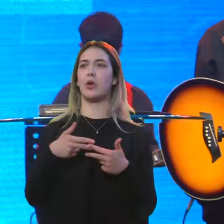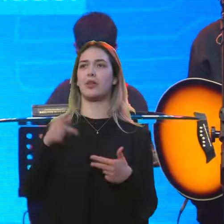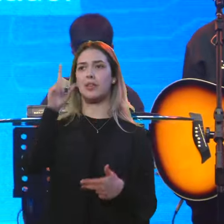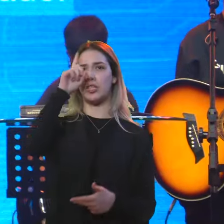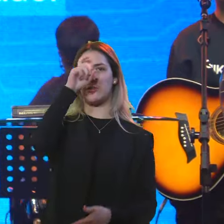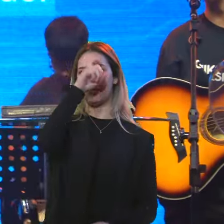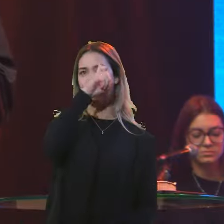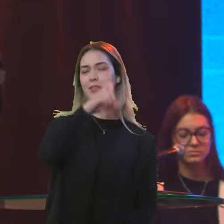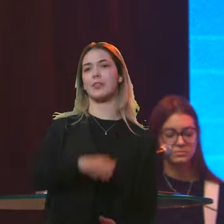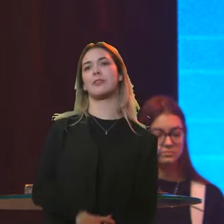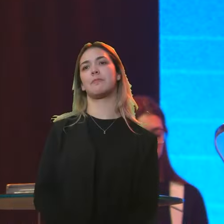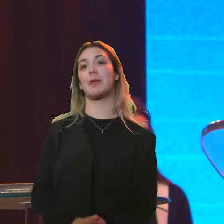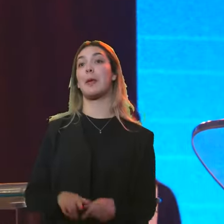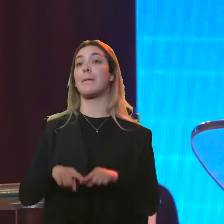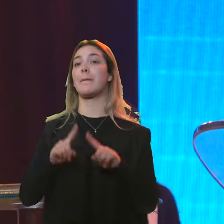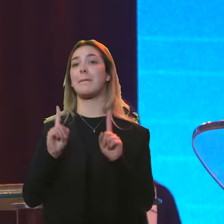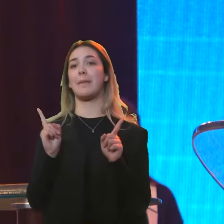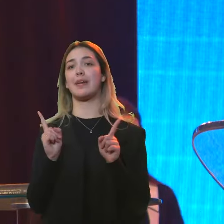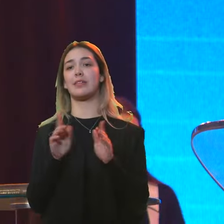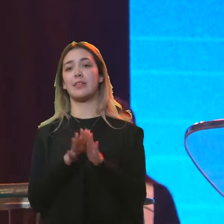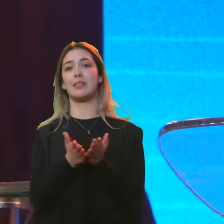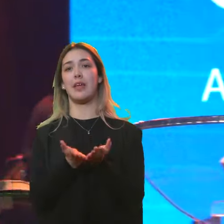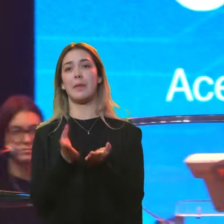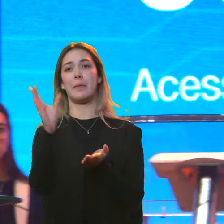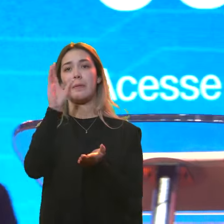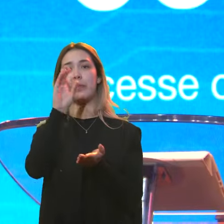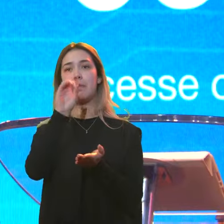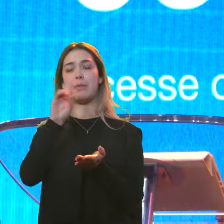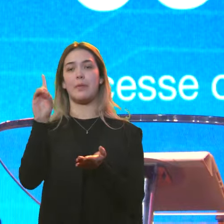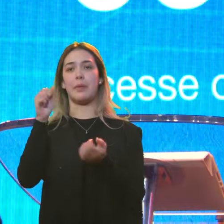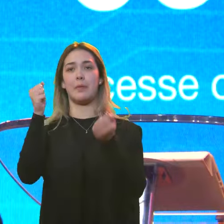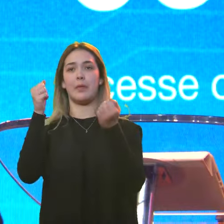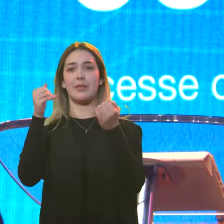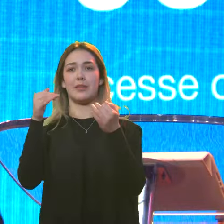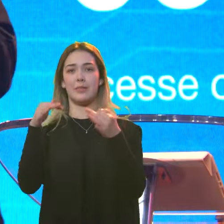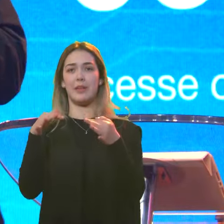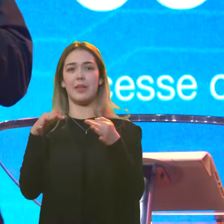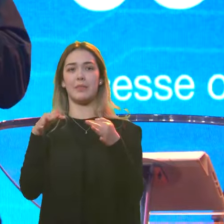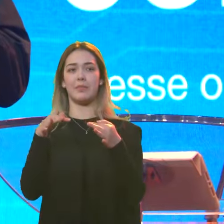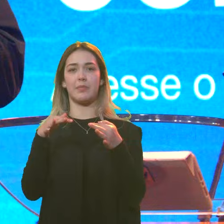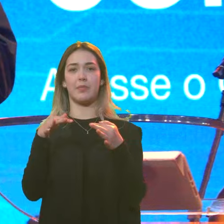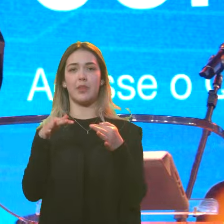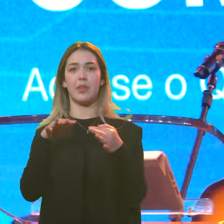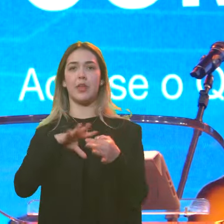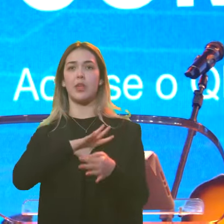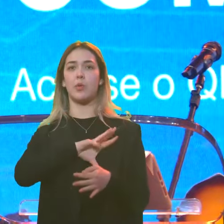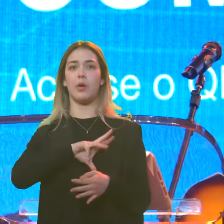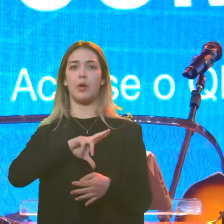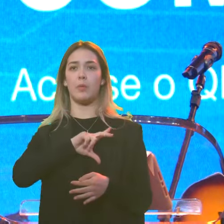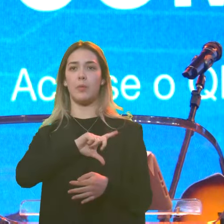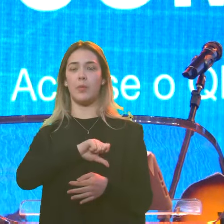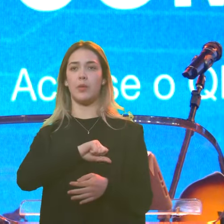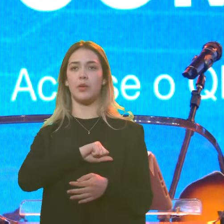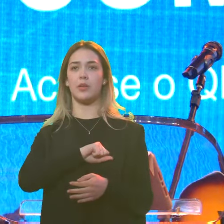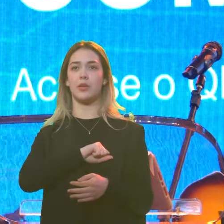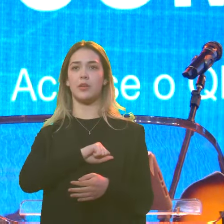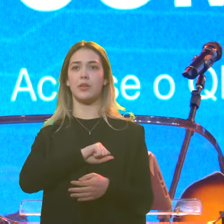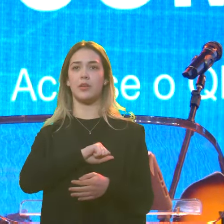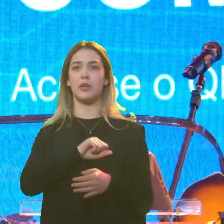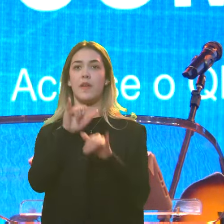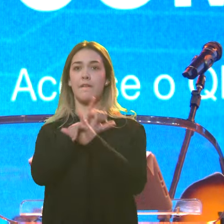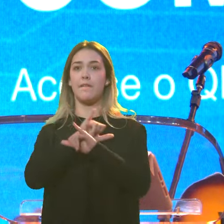sabe, a Bíblia diz que quem ama, fala a verdade para o outro. E eu vejo pessoas aqui